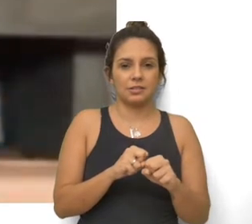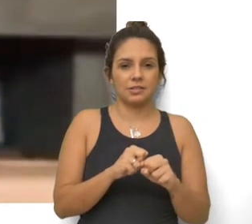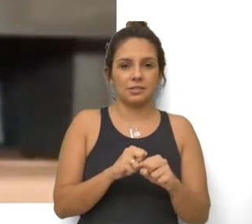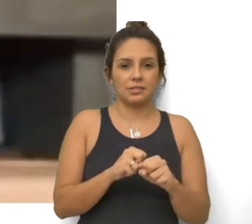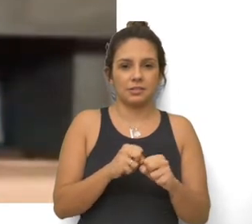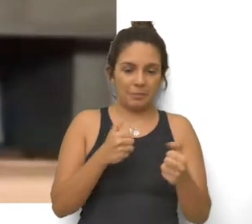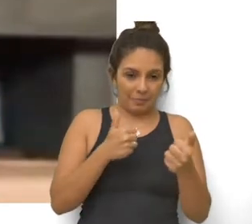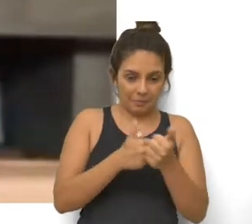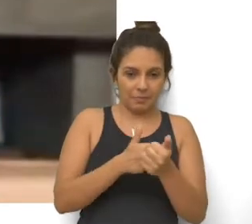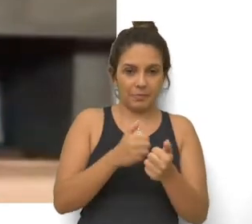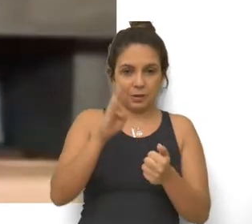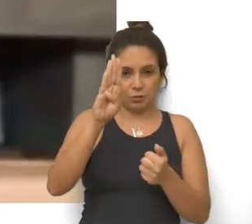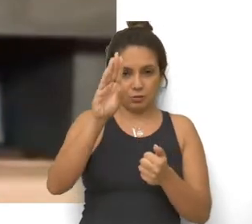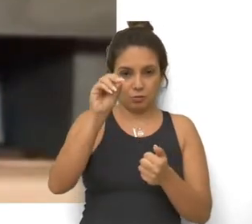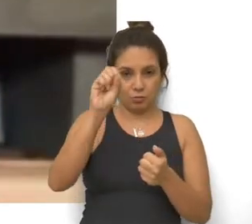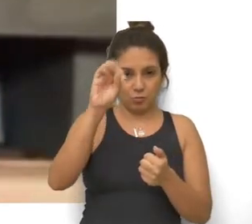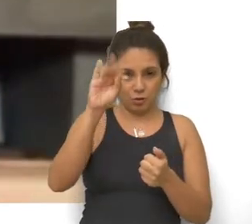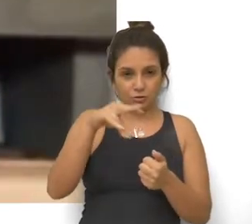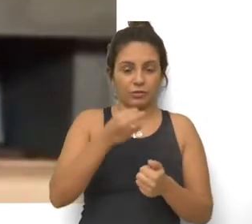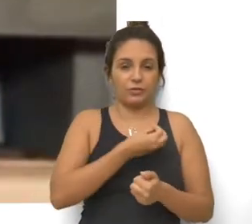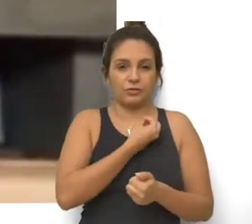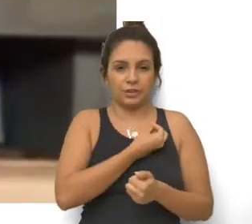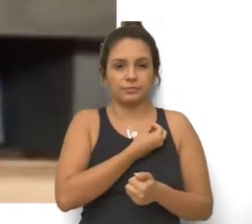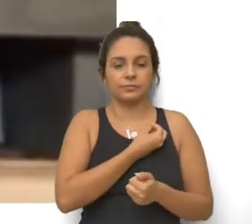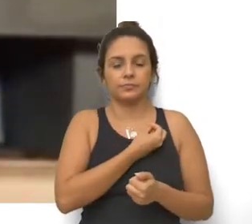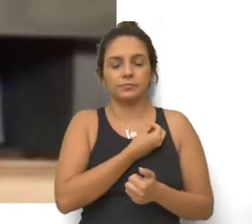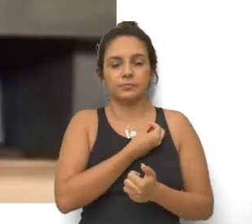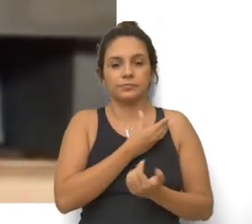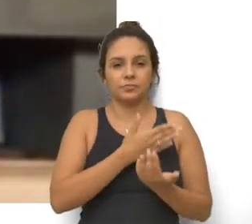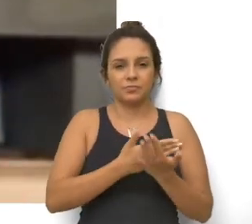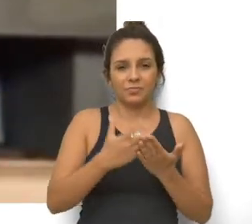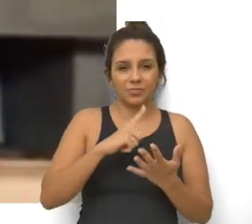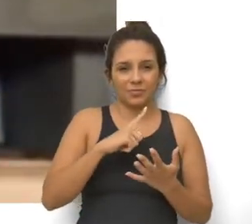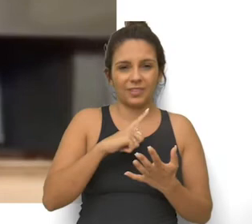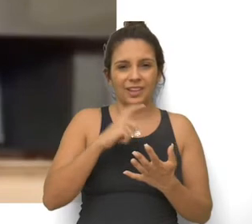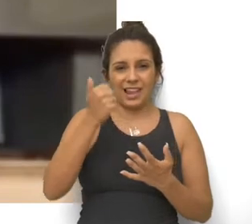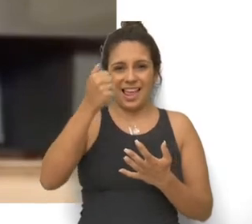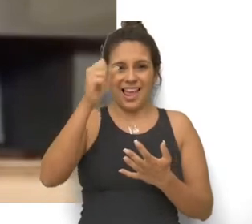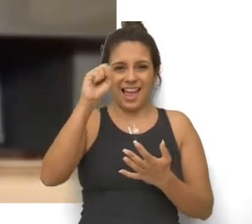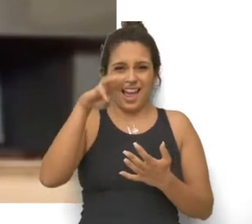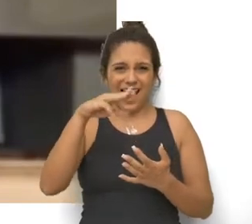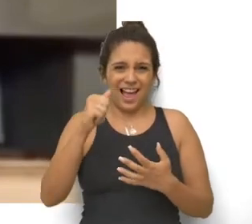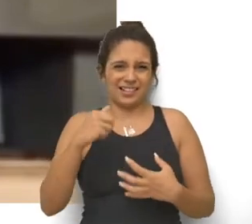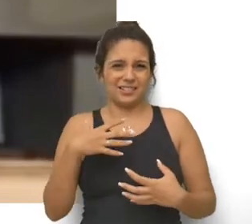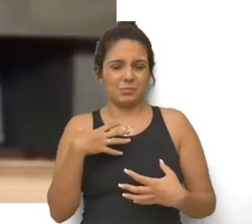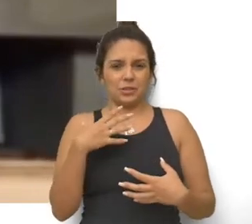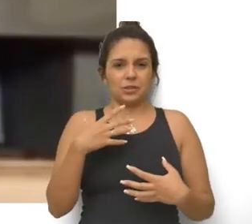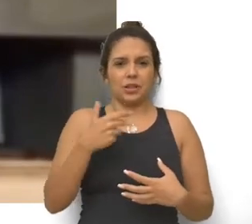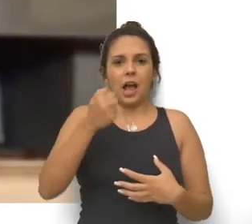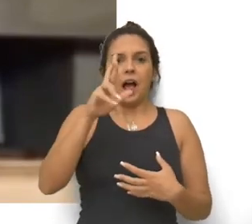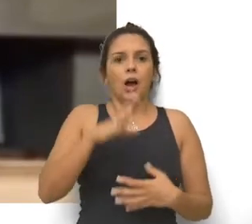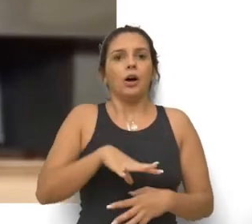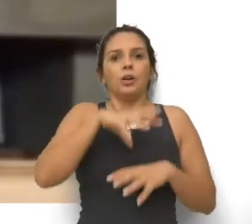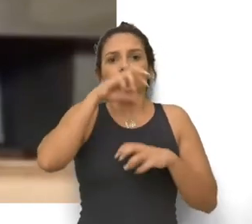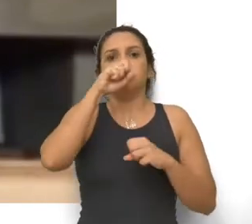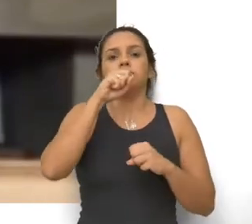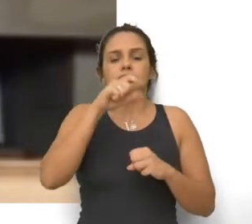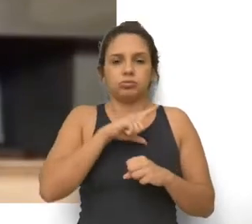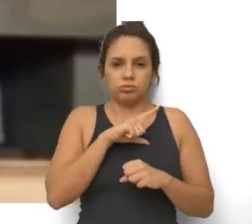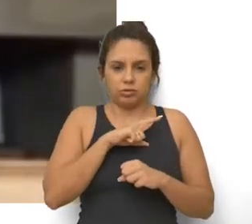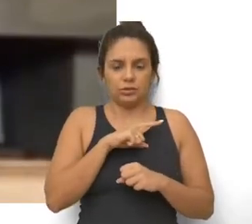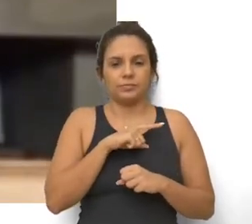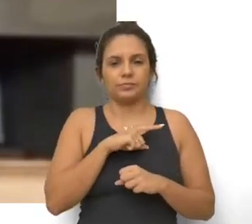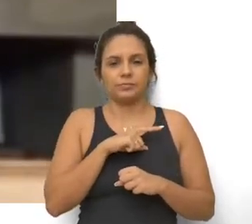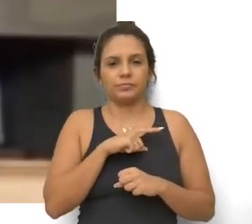perto de Boston, onde ela viveu, e ela começou a ter crises de asma desde cedo, e a mãe dela